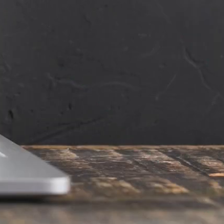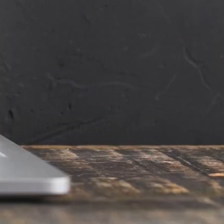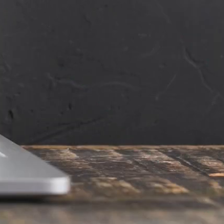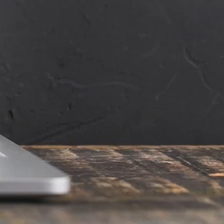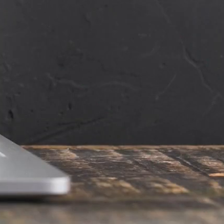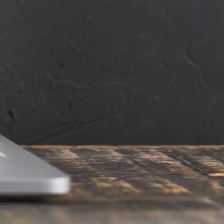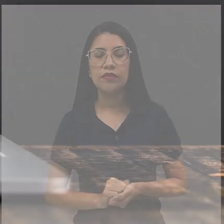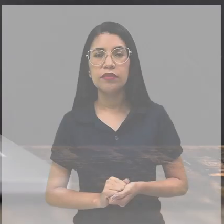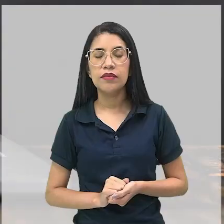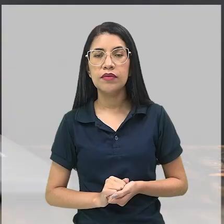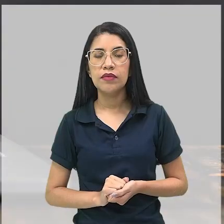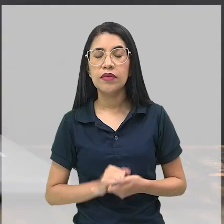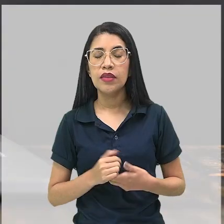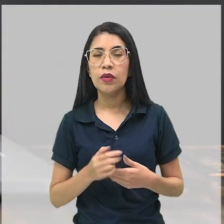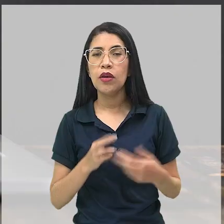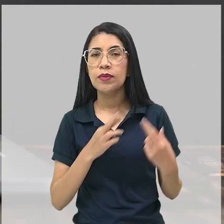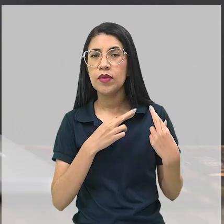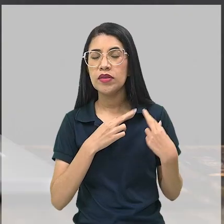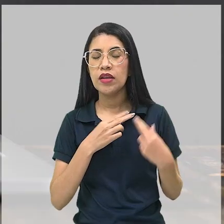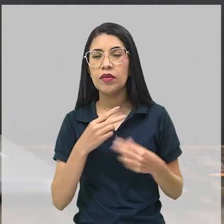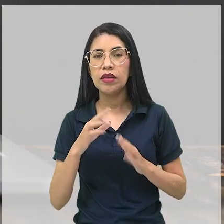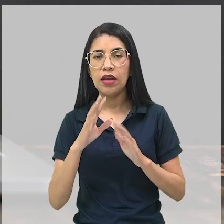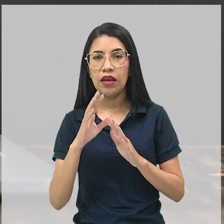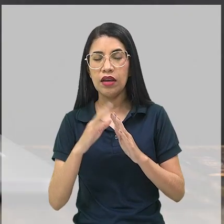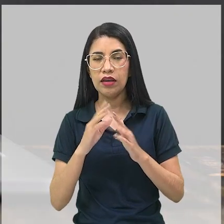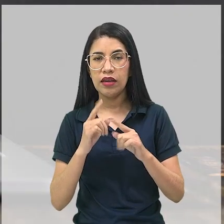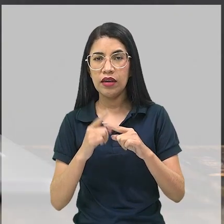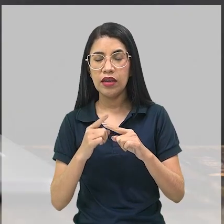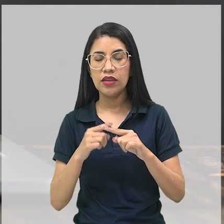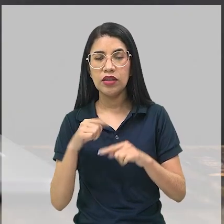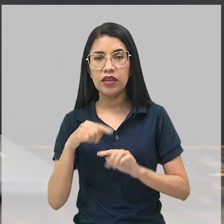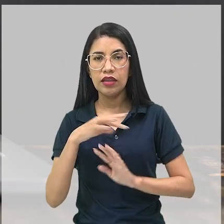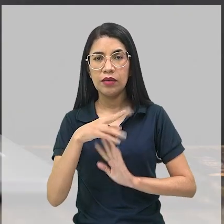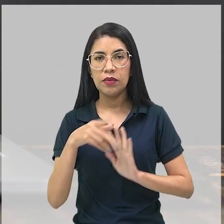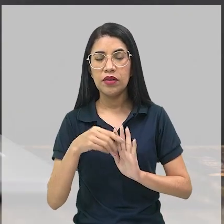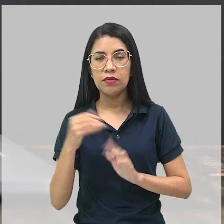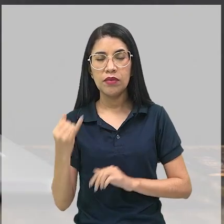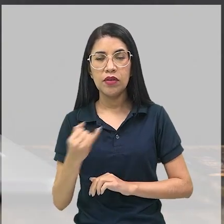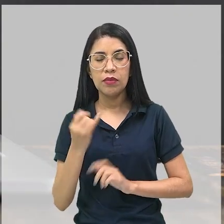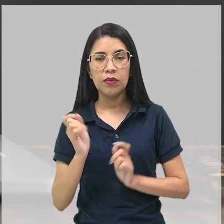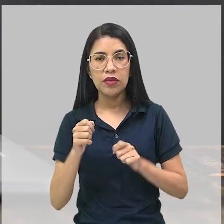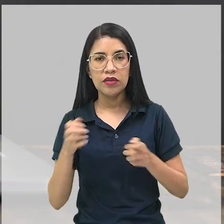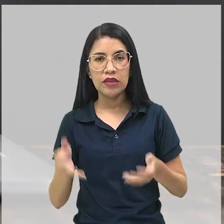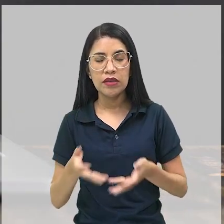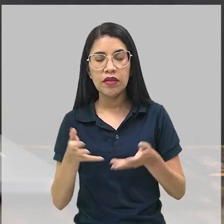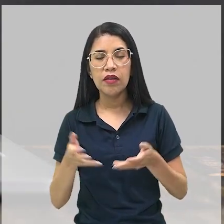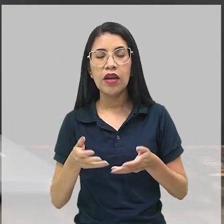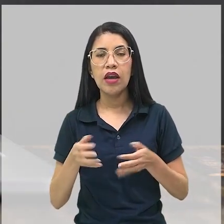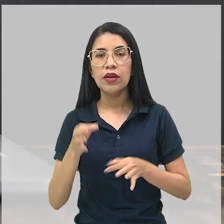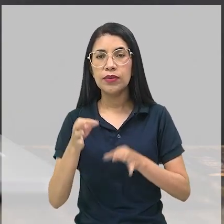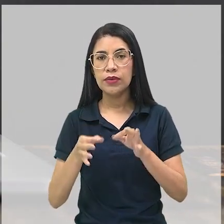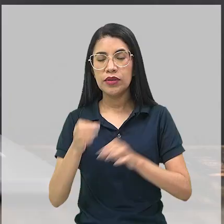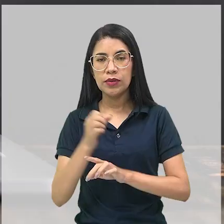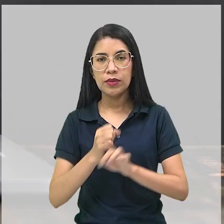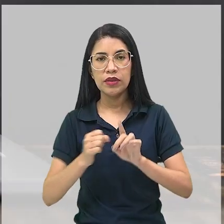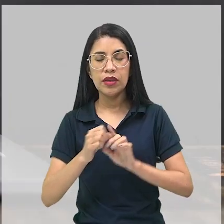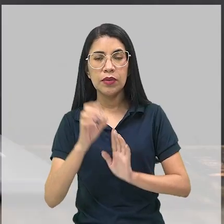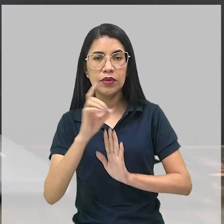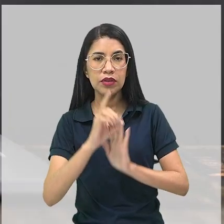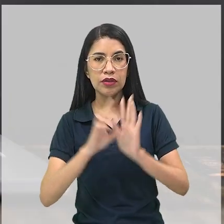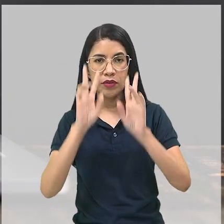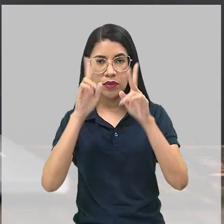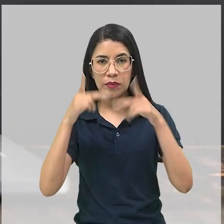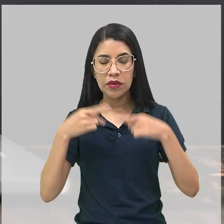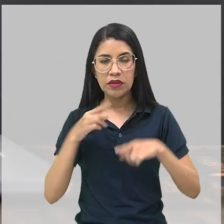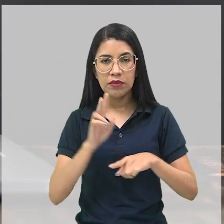O papel da Igreja na Amazônia é vital para a promoção da justiça social, dos direitos humanos e da